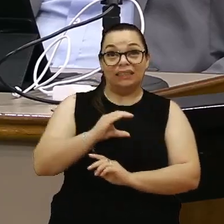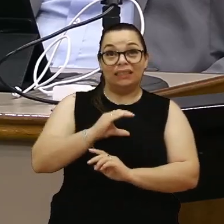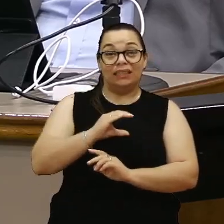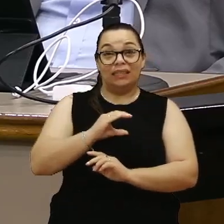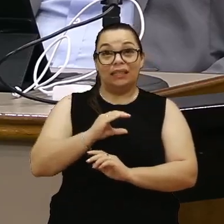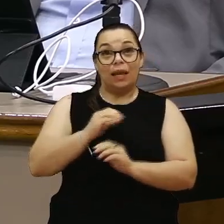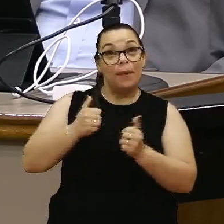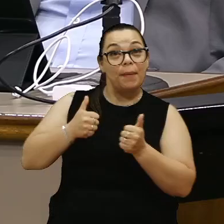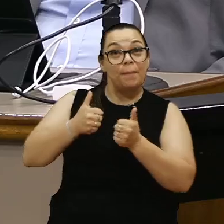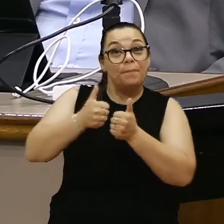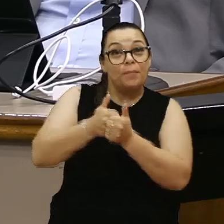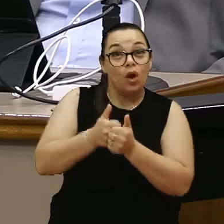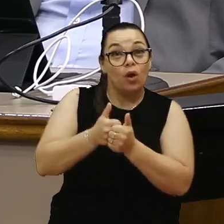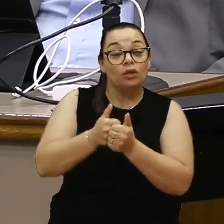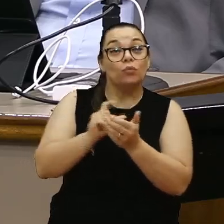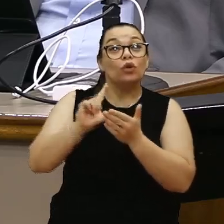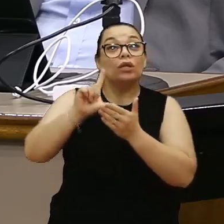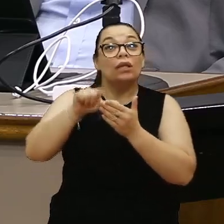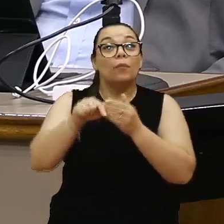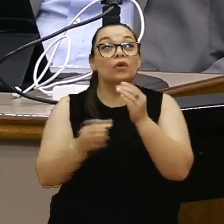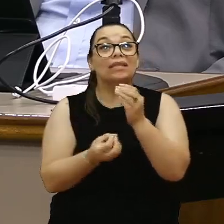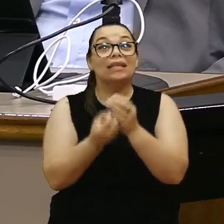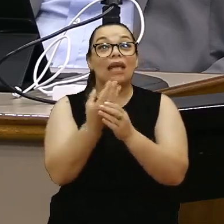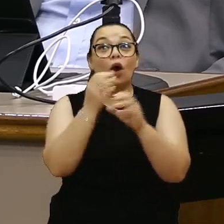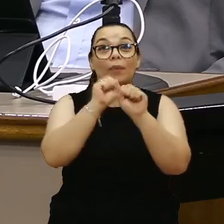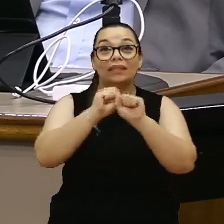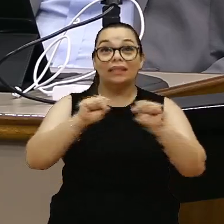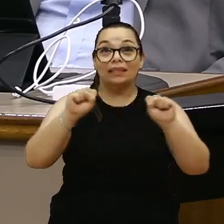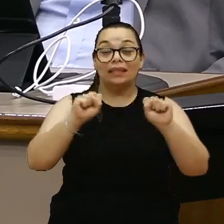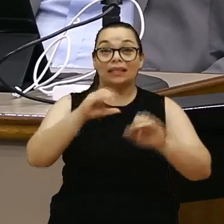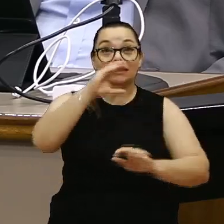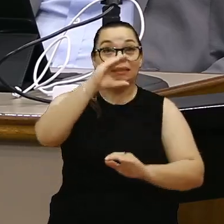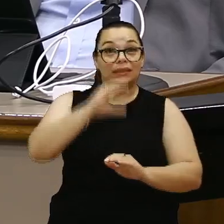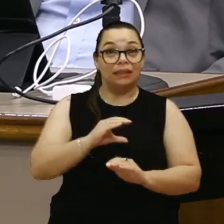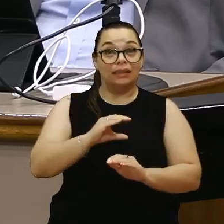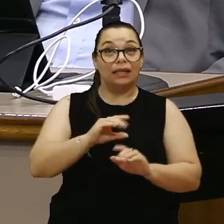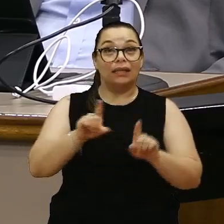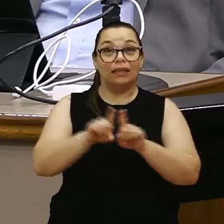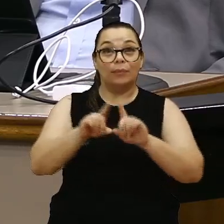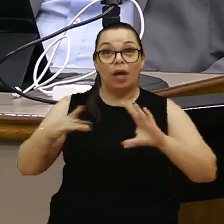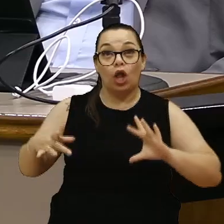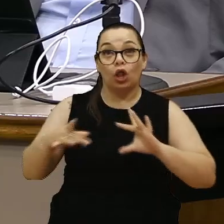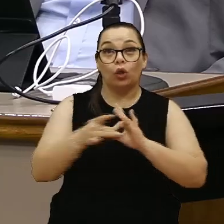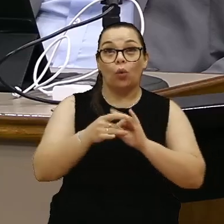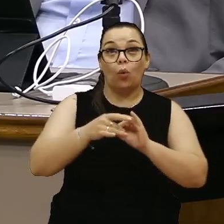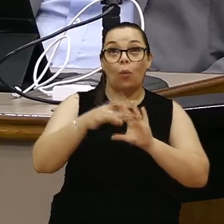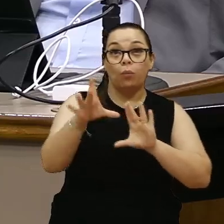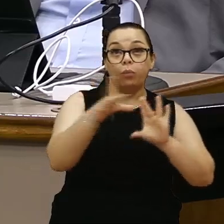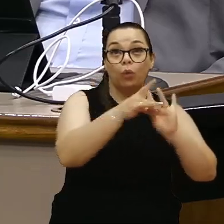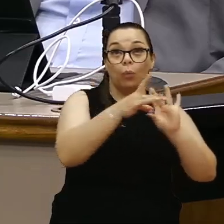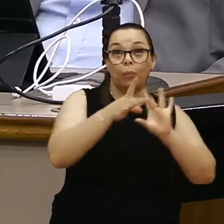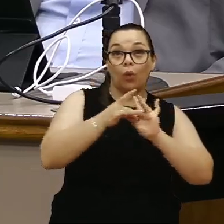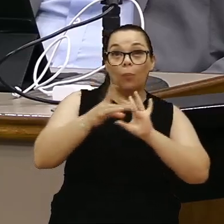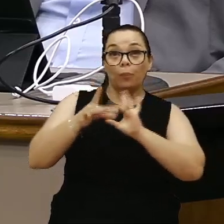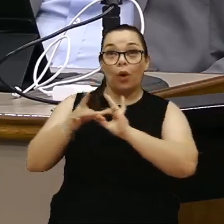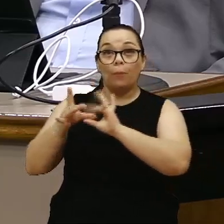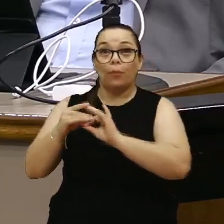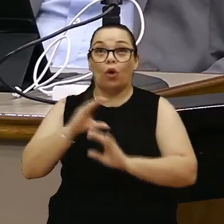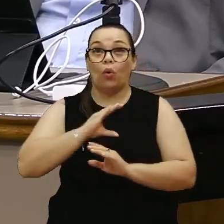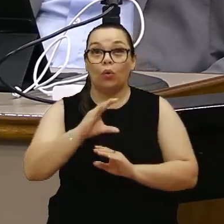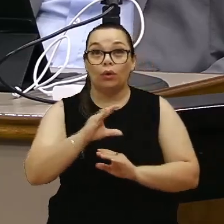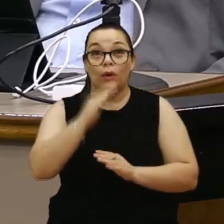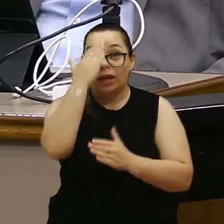mais próximo de depois criar uma secretaria da cidadania e acoplar todas essas coordenadorias.